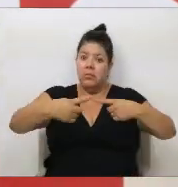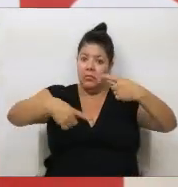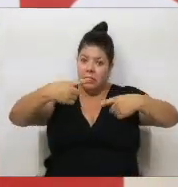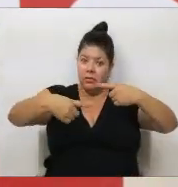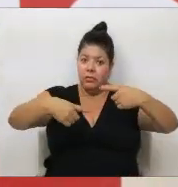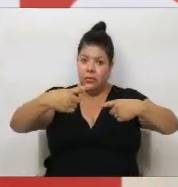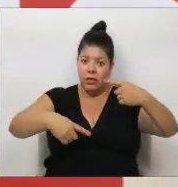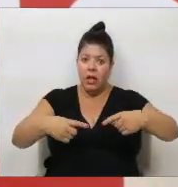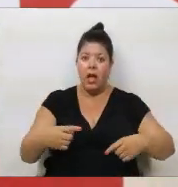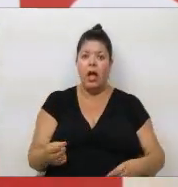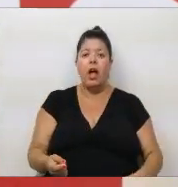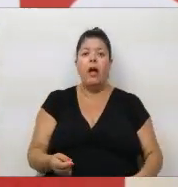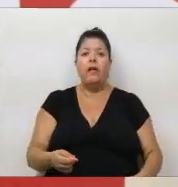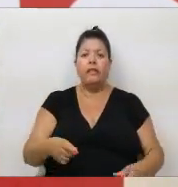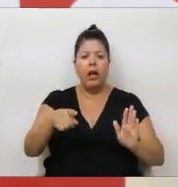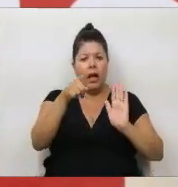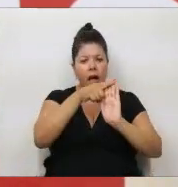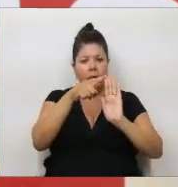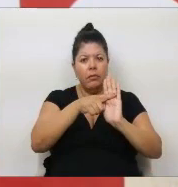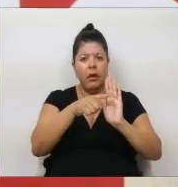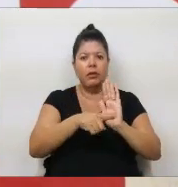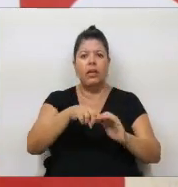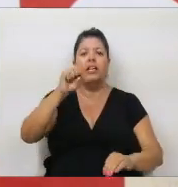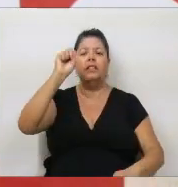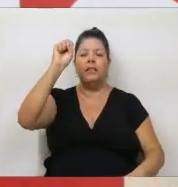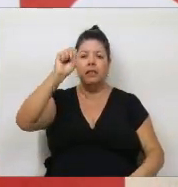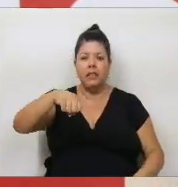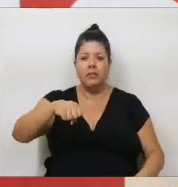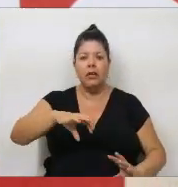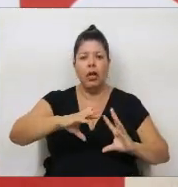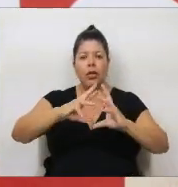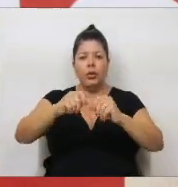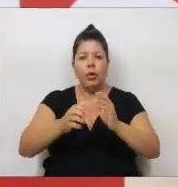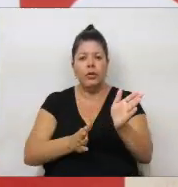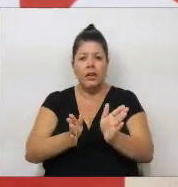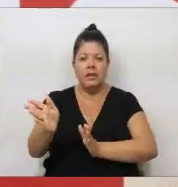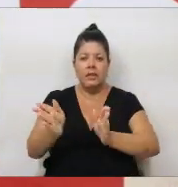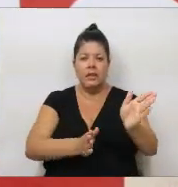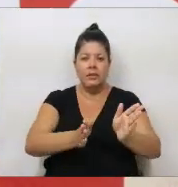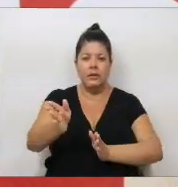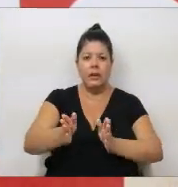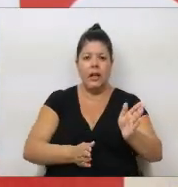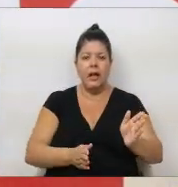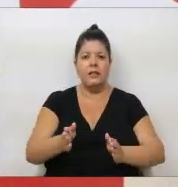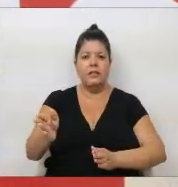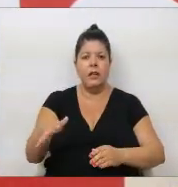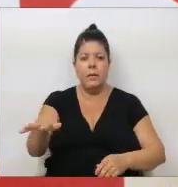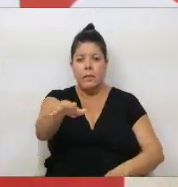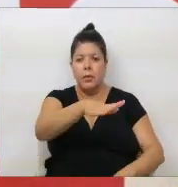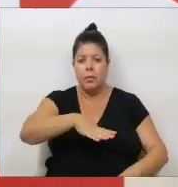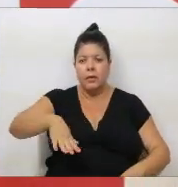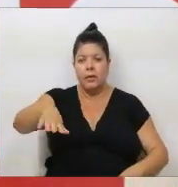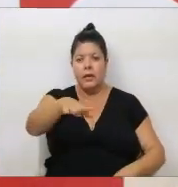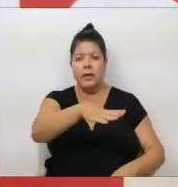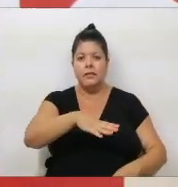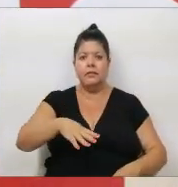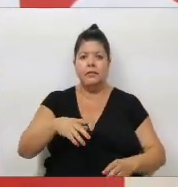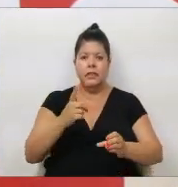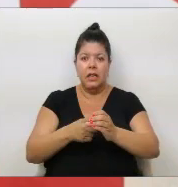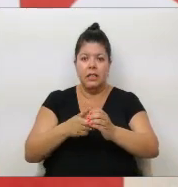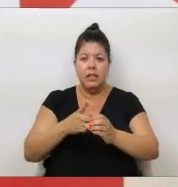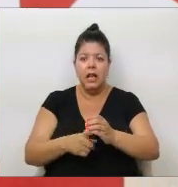e nós vamos pautar, sim, todos os aspectos de acessibilidade e de mobilidade urbana para as pessoas